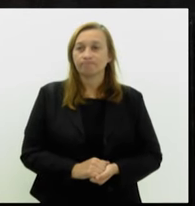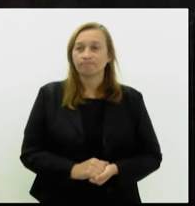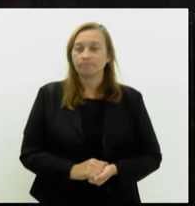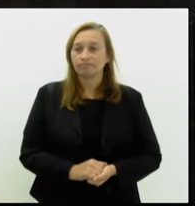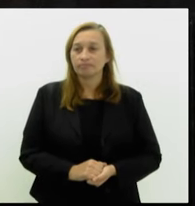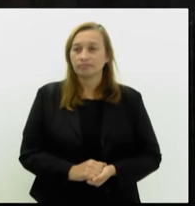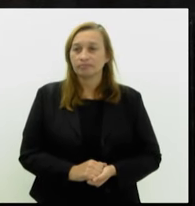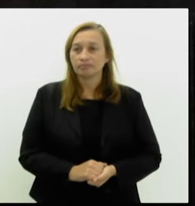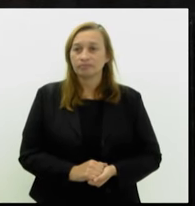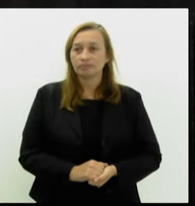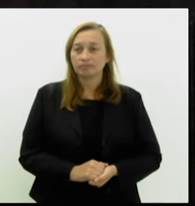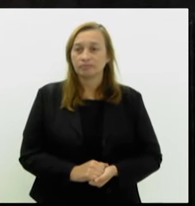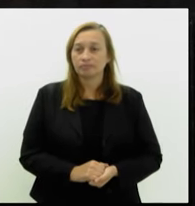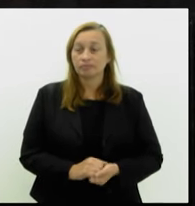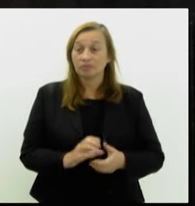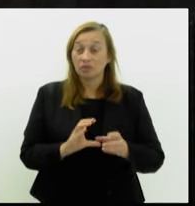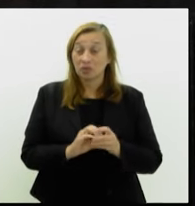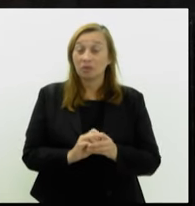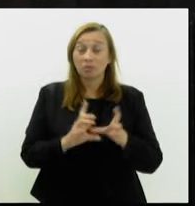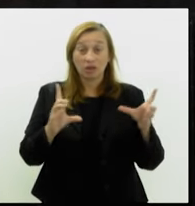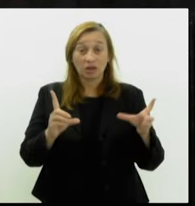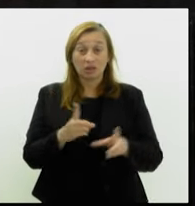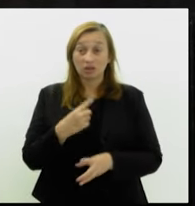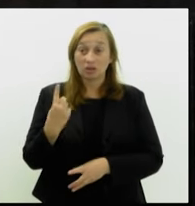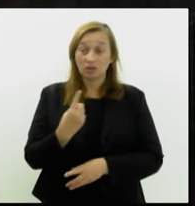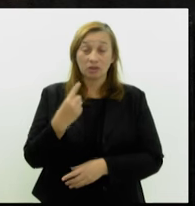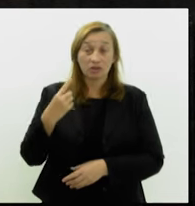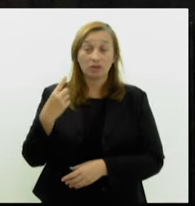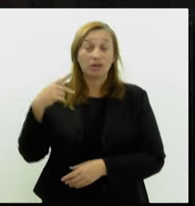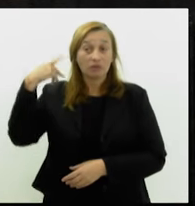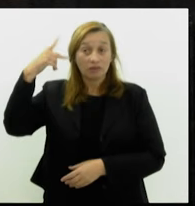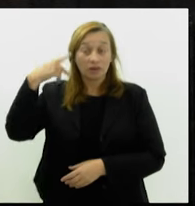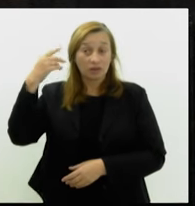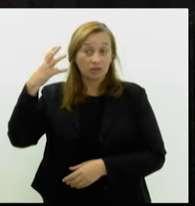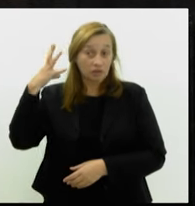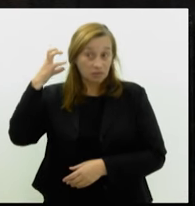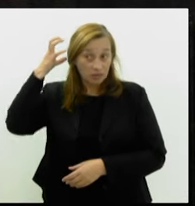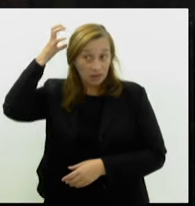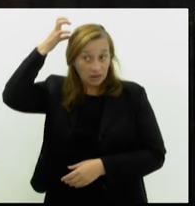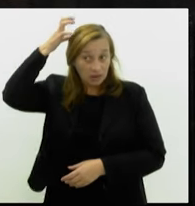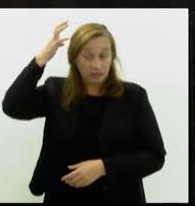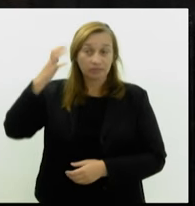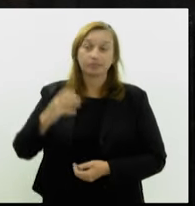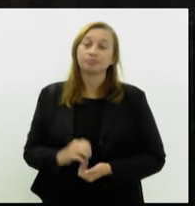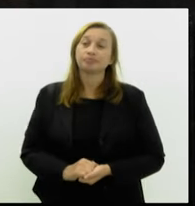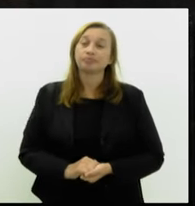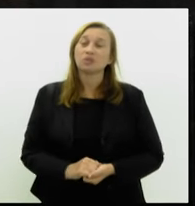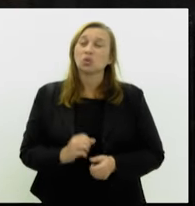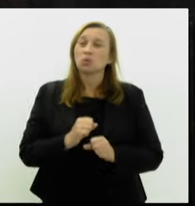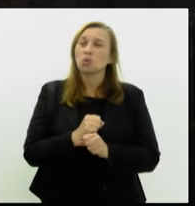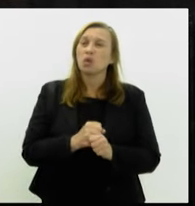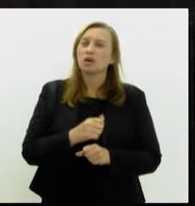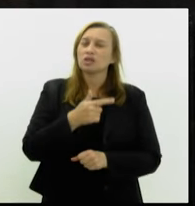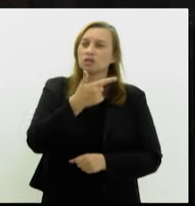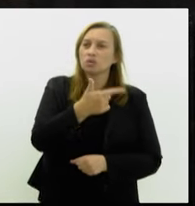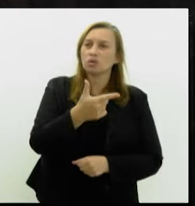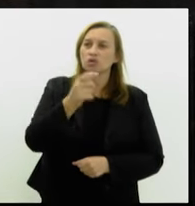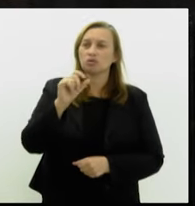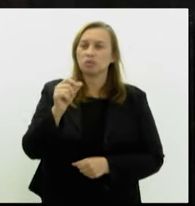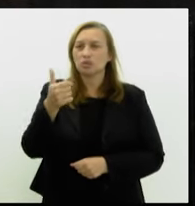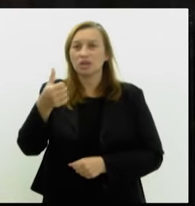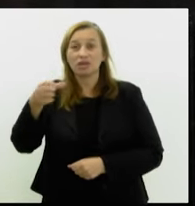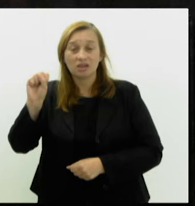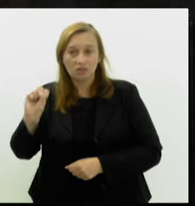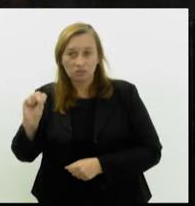nossa democracia, da vereadora Marielle Franco, no ano de